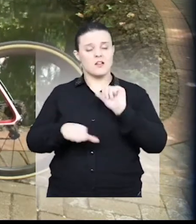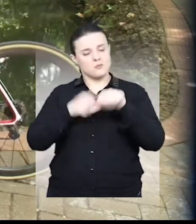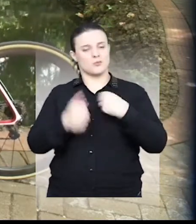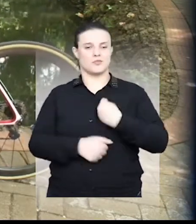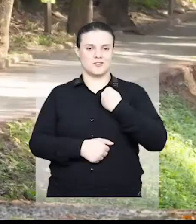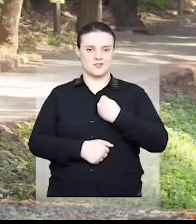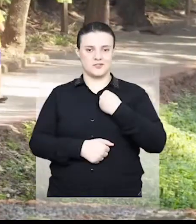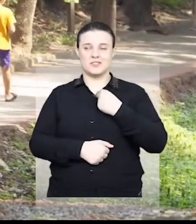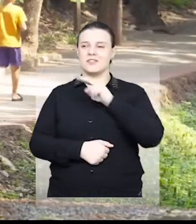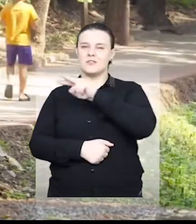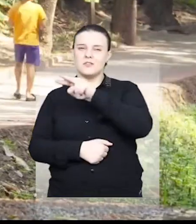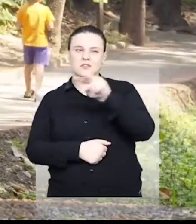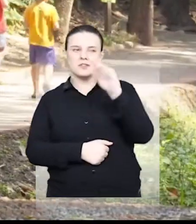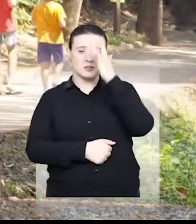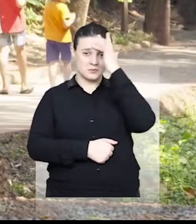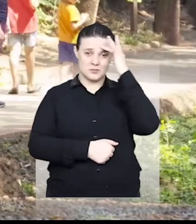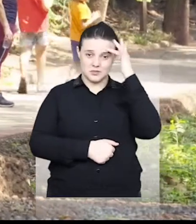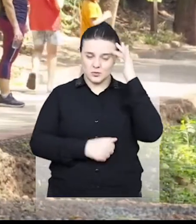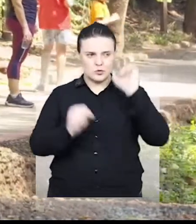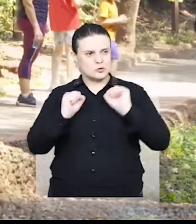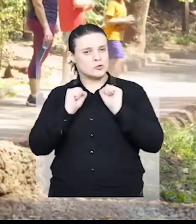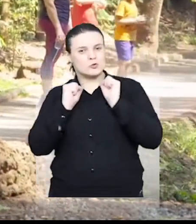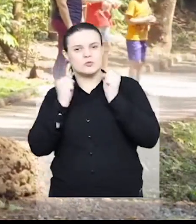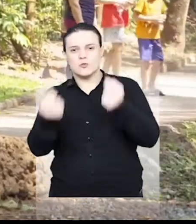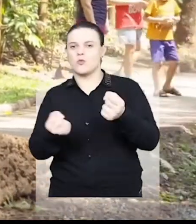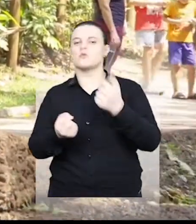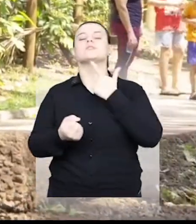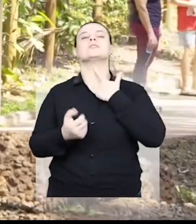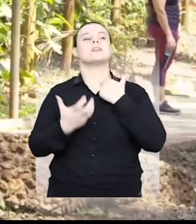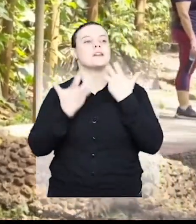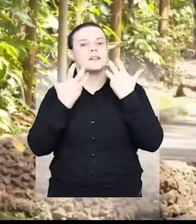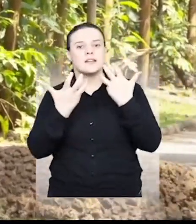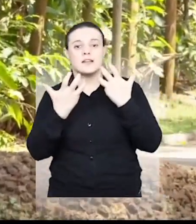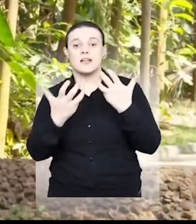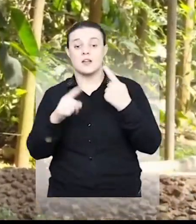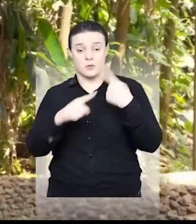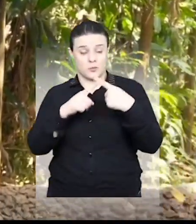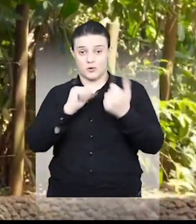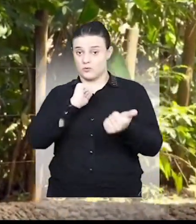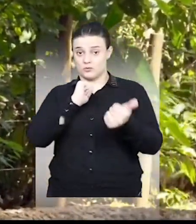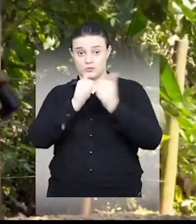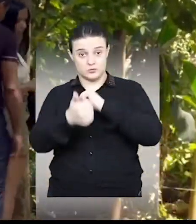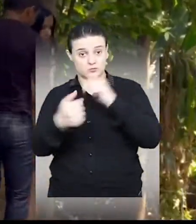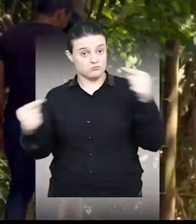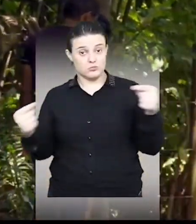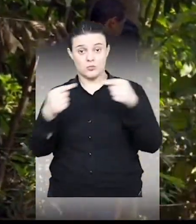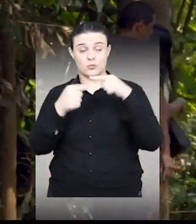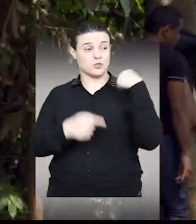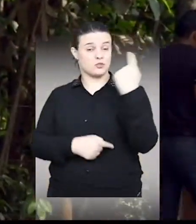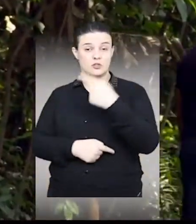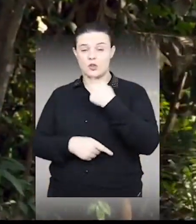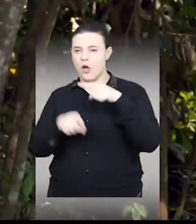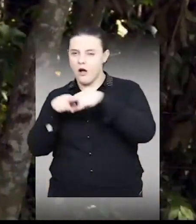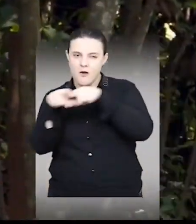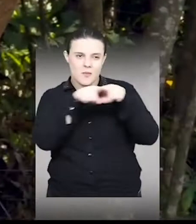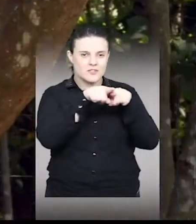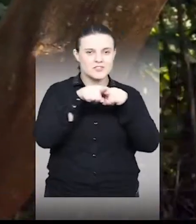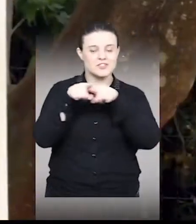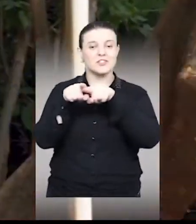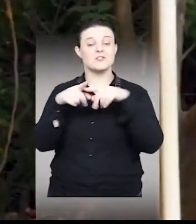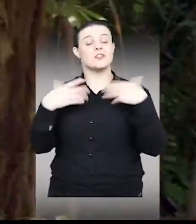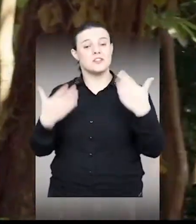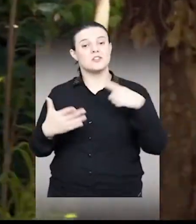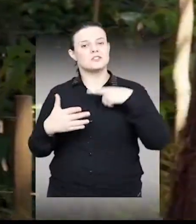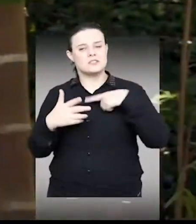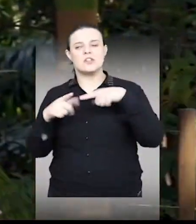vida. Por ver o pessoal, força de vontade de querer, que o esporte em si faz a gente ficar mais competitivo, então